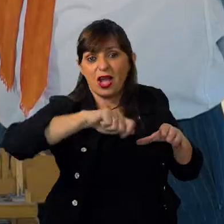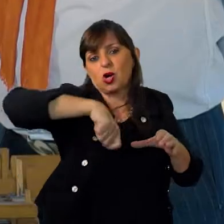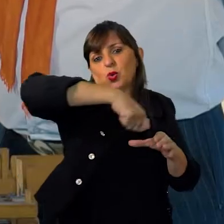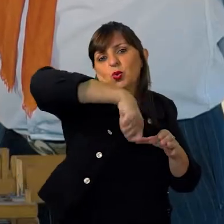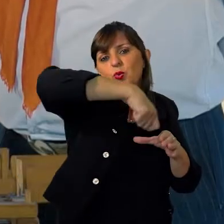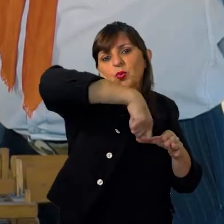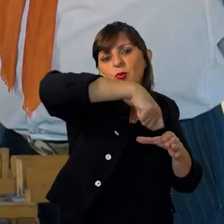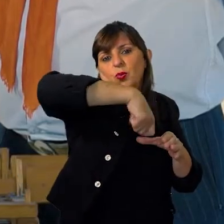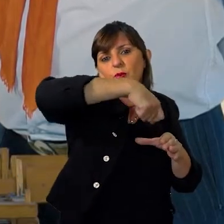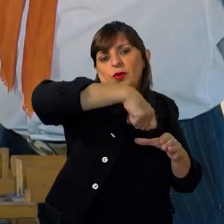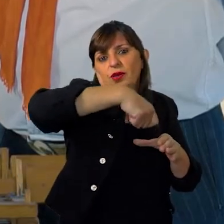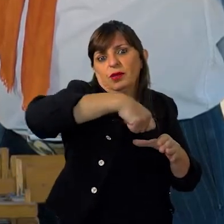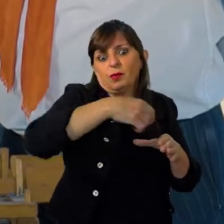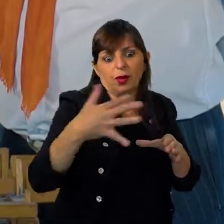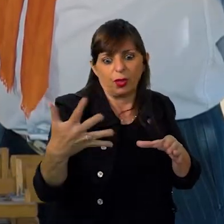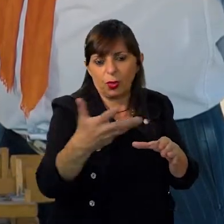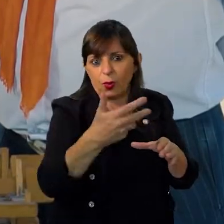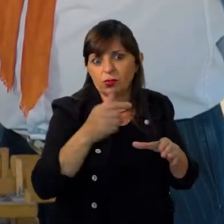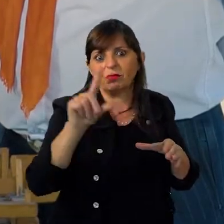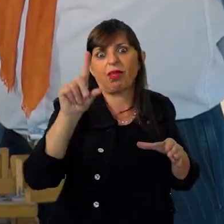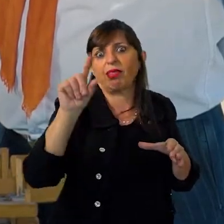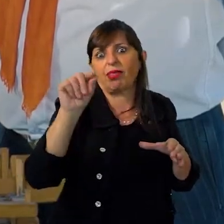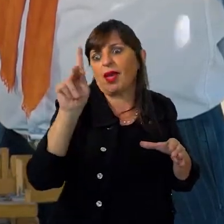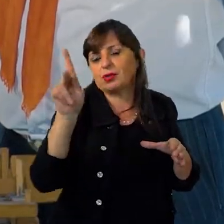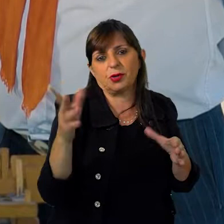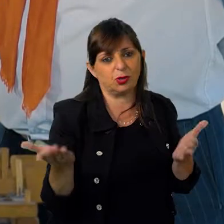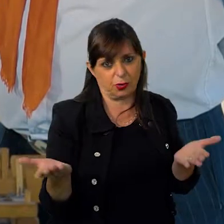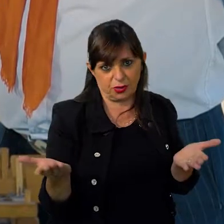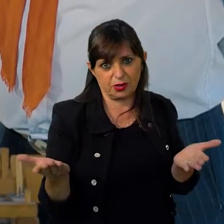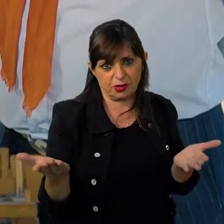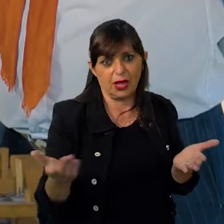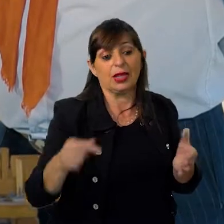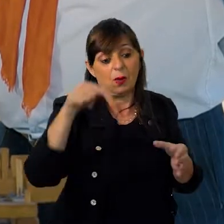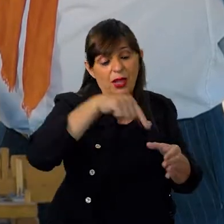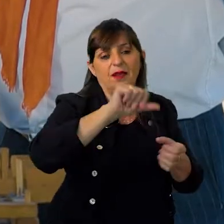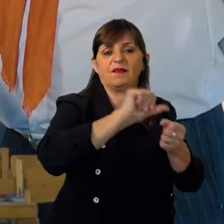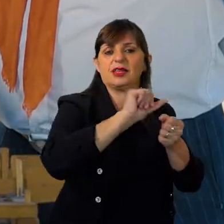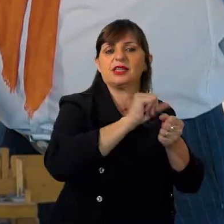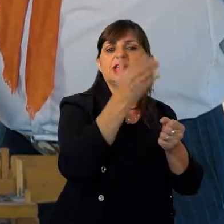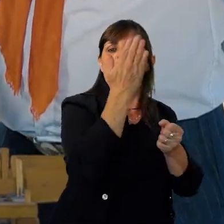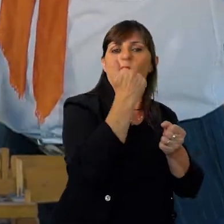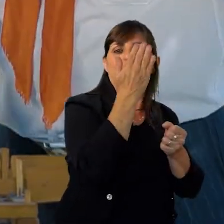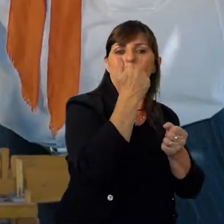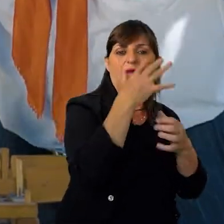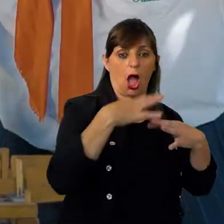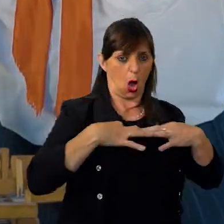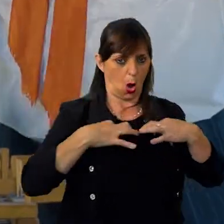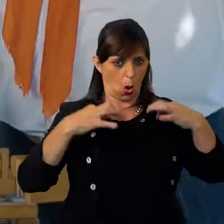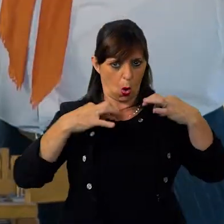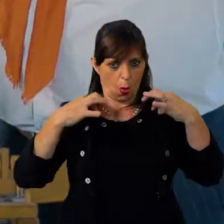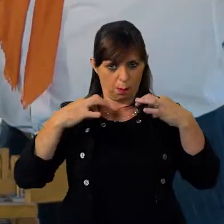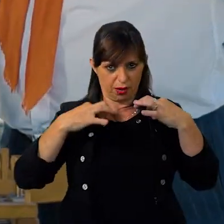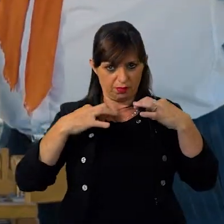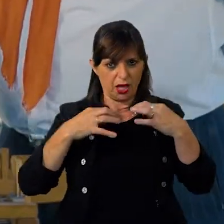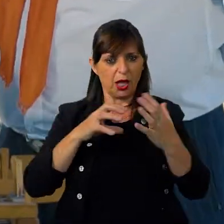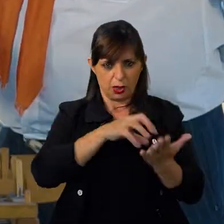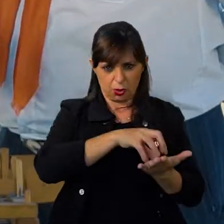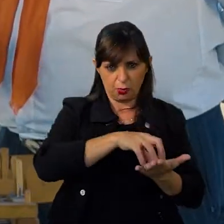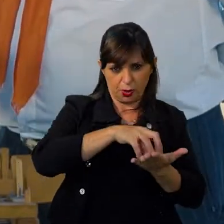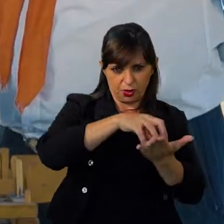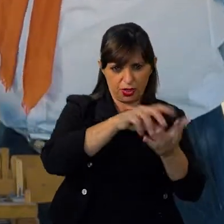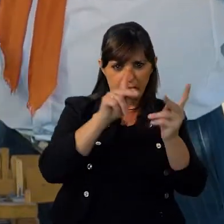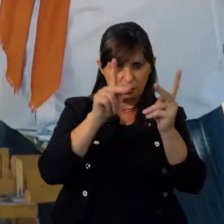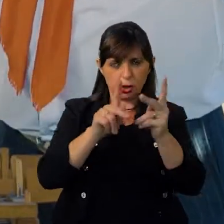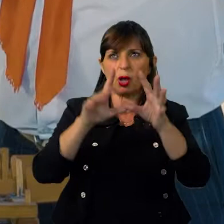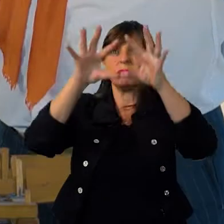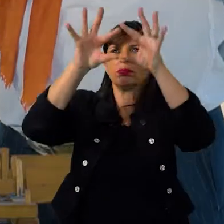alimentos para esta semana de viagem a roupa dos balseiros ficavam normalmente pendurada dentro do rancho para